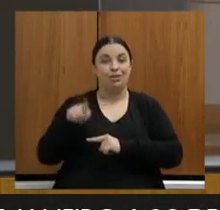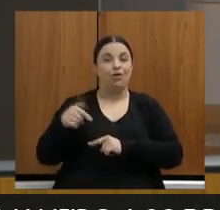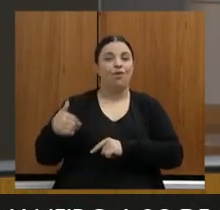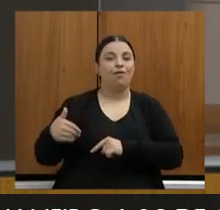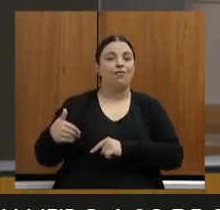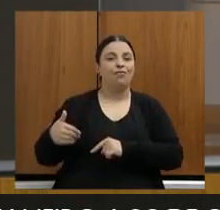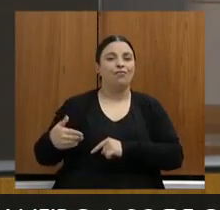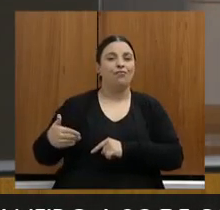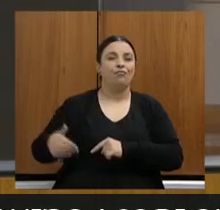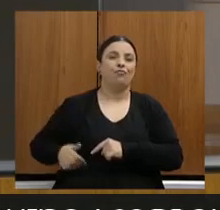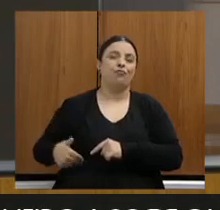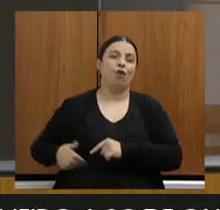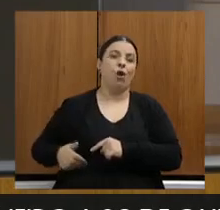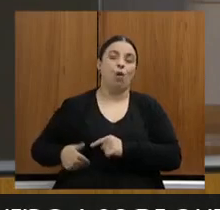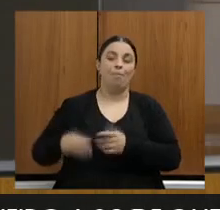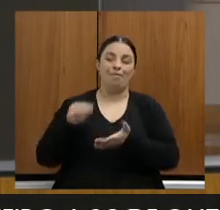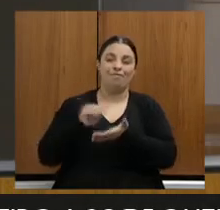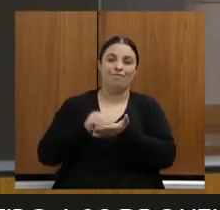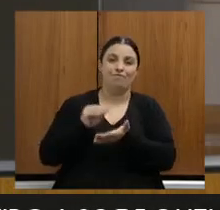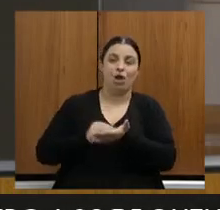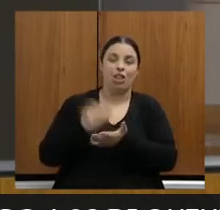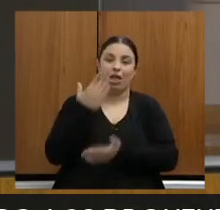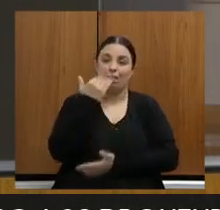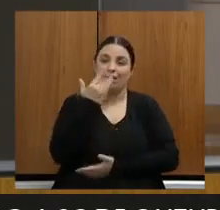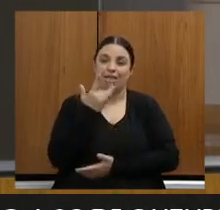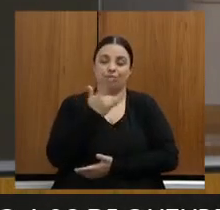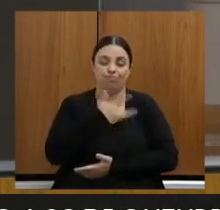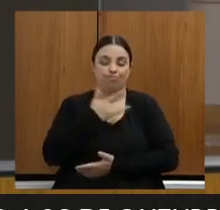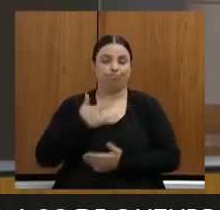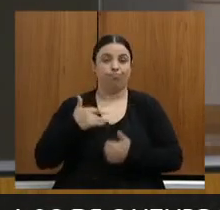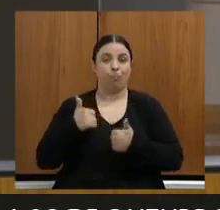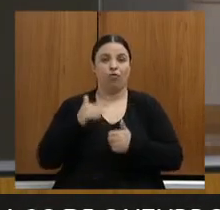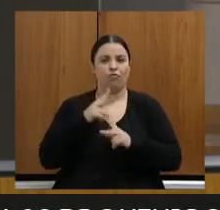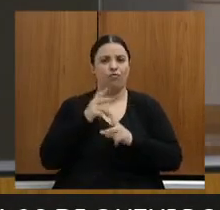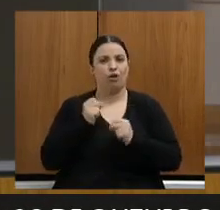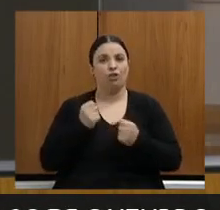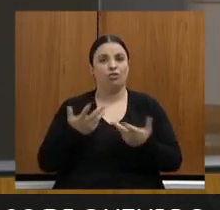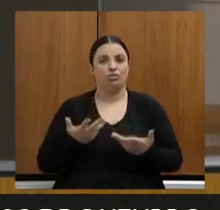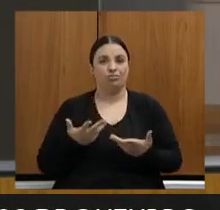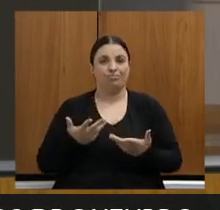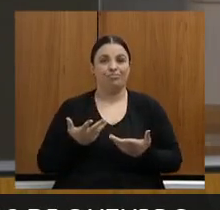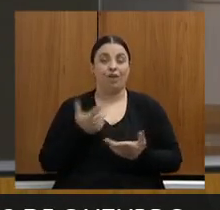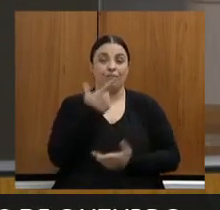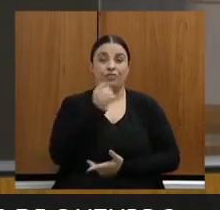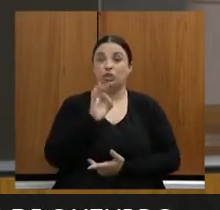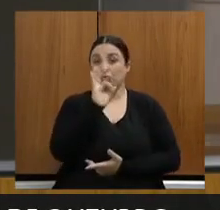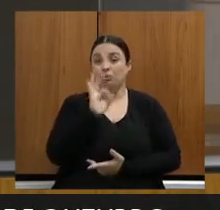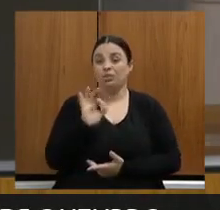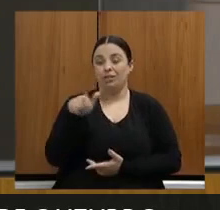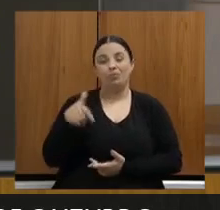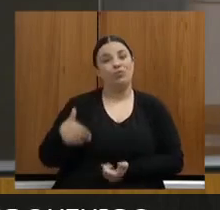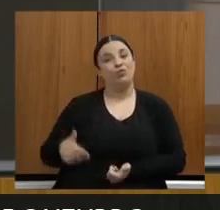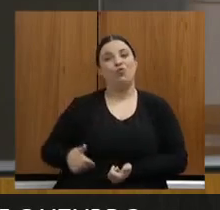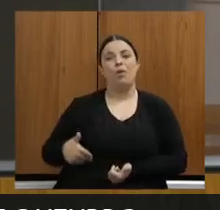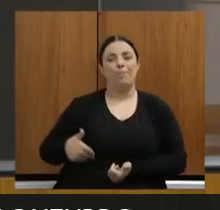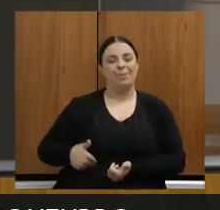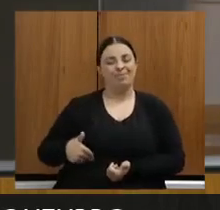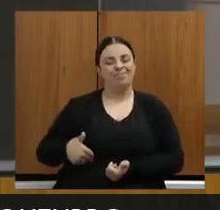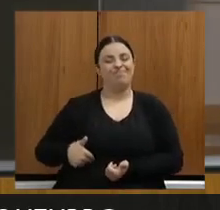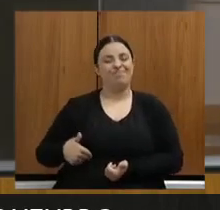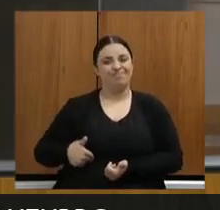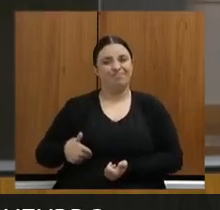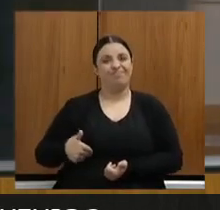tô descendo 16 milhões de brasileiros torno de vinte por cento passam fome passa-o